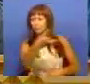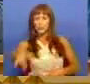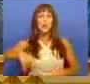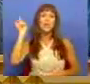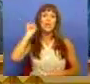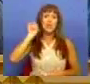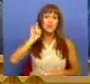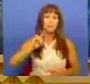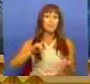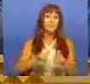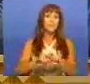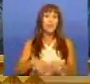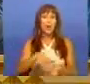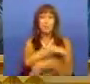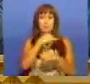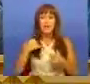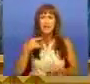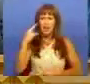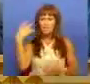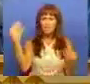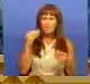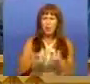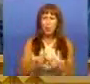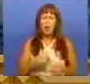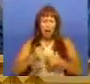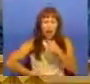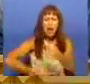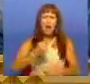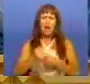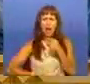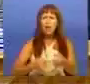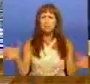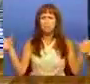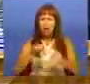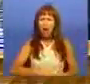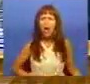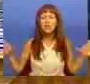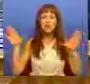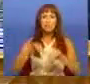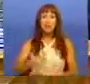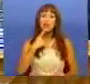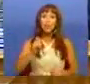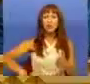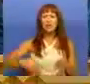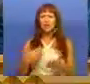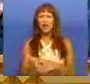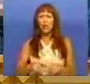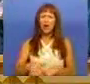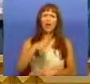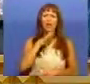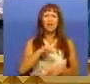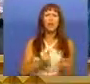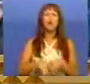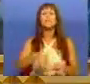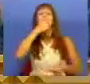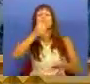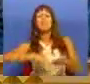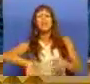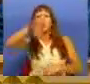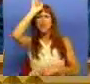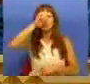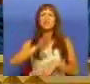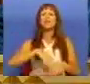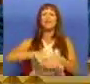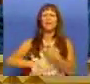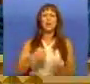de médicos, tem-se verificado num ritmo cada vez maior, e a pergunta que se faz é que medidas é que o Governo tomou. E eu